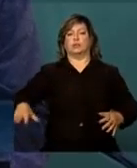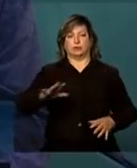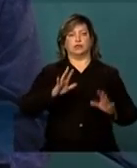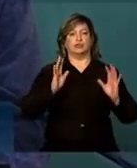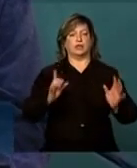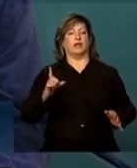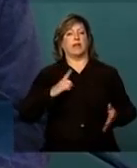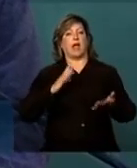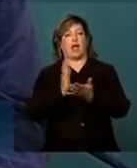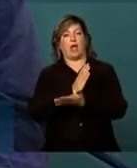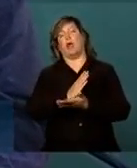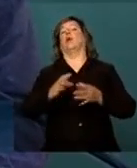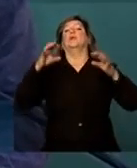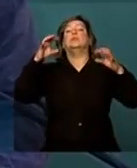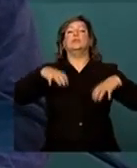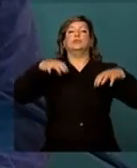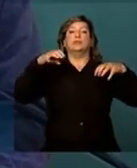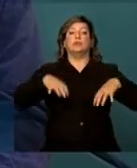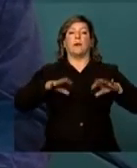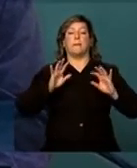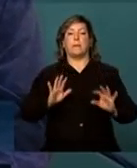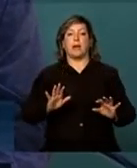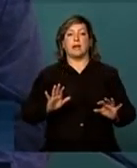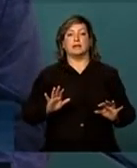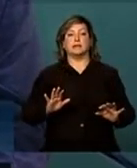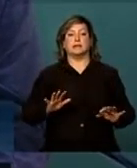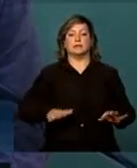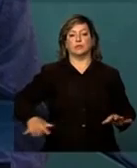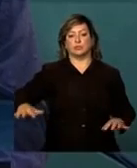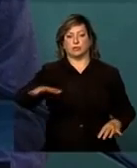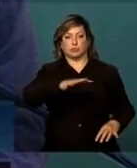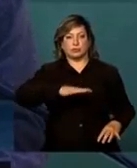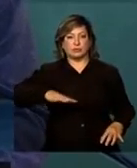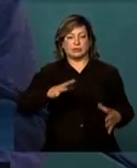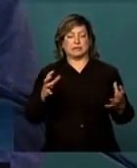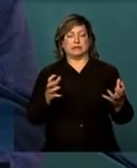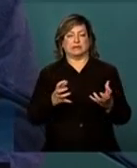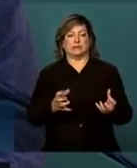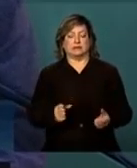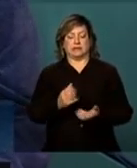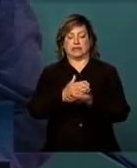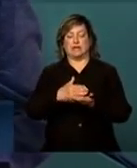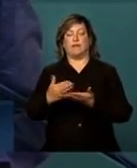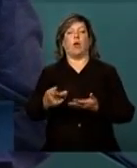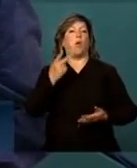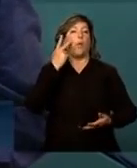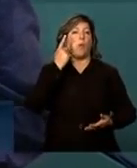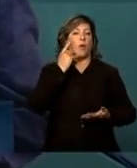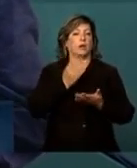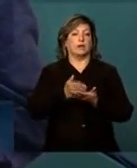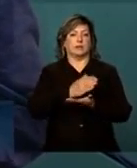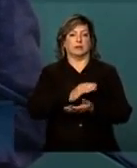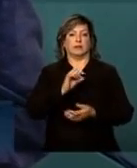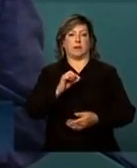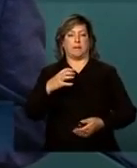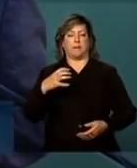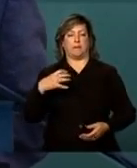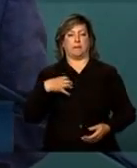algumas chuvas, mas a porção semiárida do Piauí, ali na divisa do Ceará com a